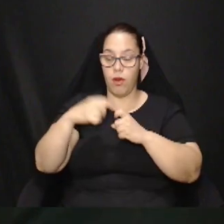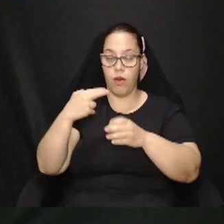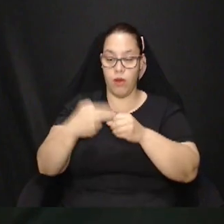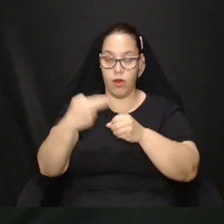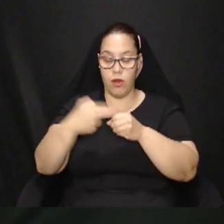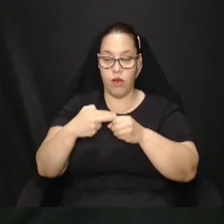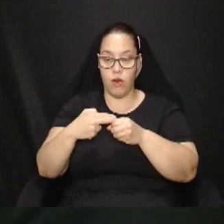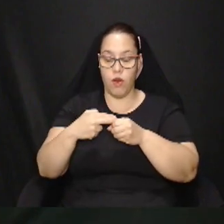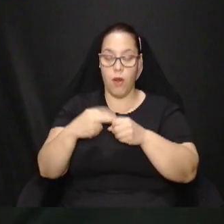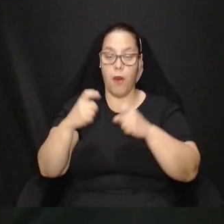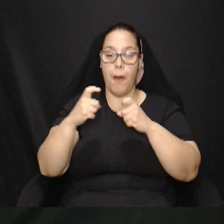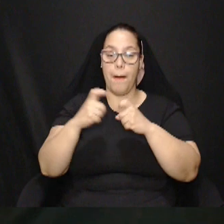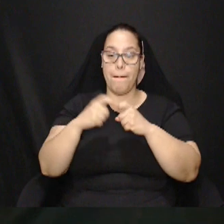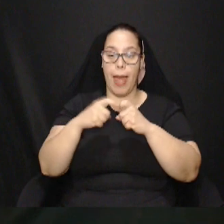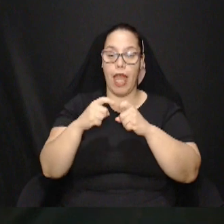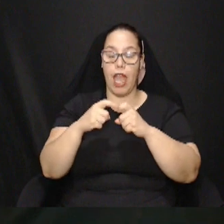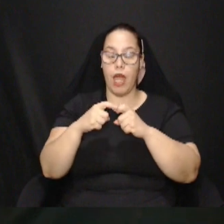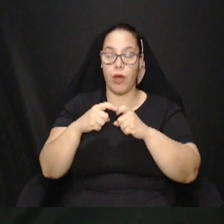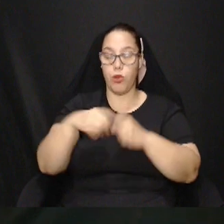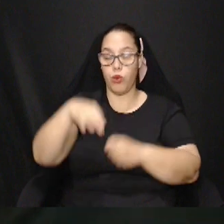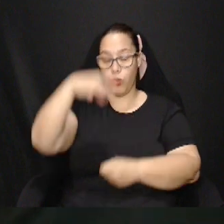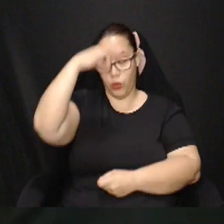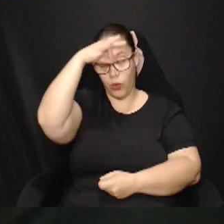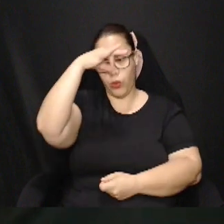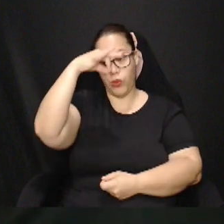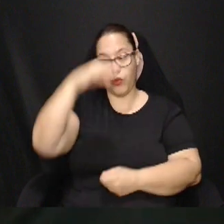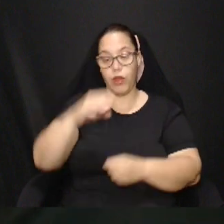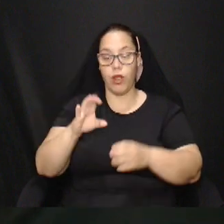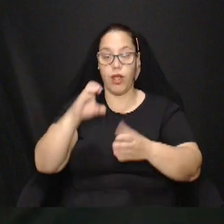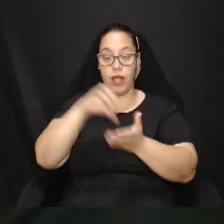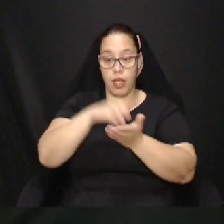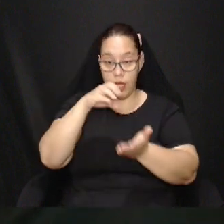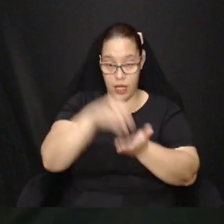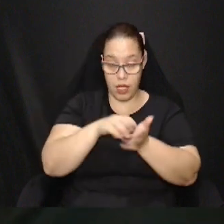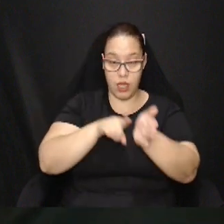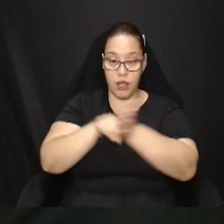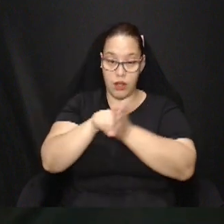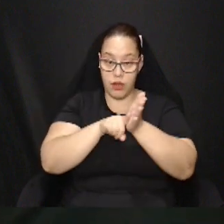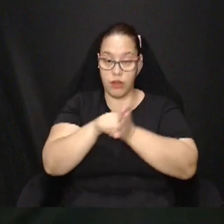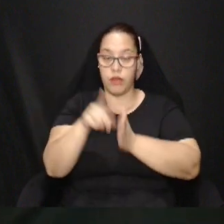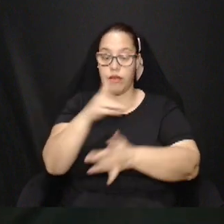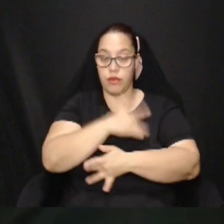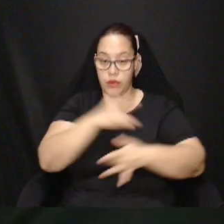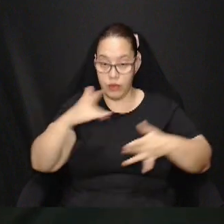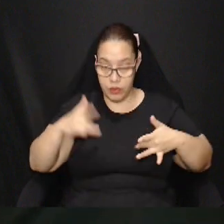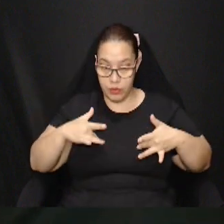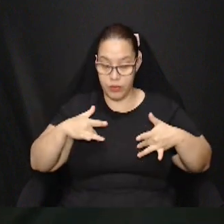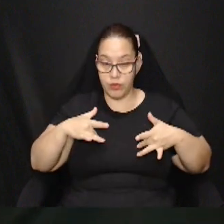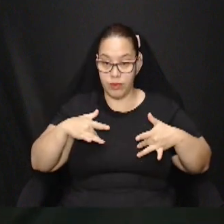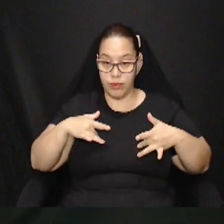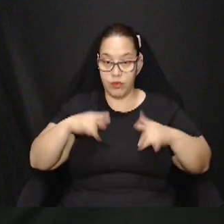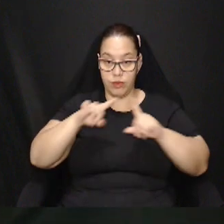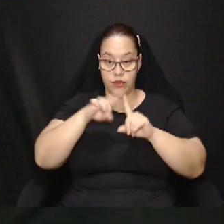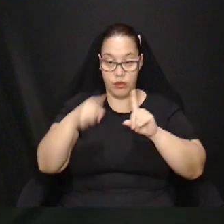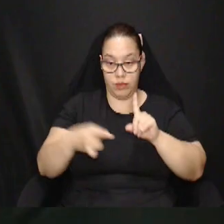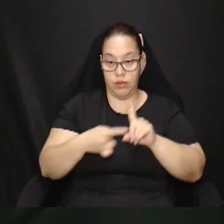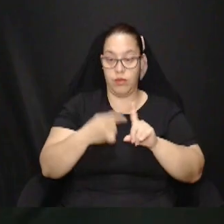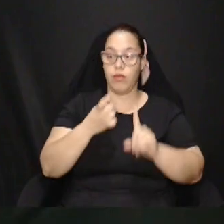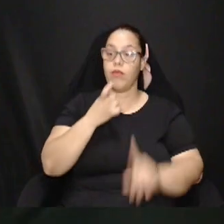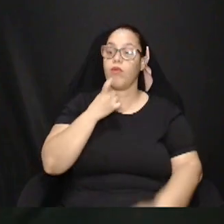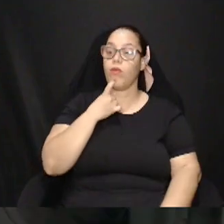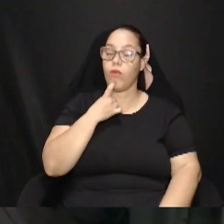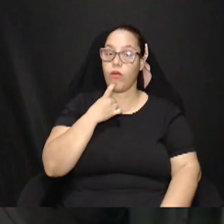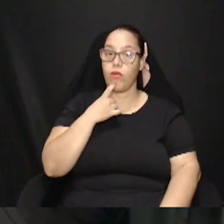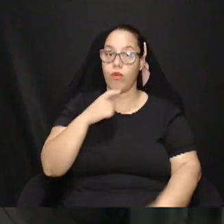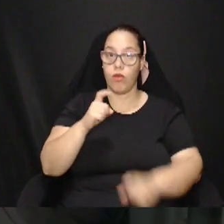presidente do Semicamp, que é o Centro de Pesquisas em Saúde Reprodutiva de Campinas. Doutor, professor,